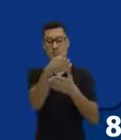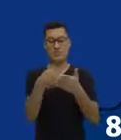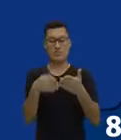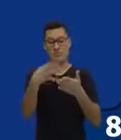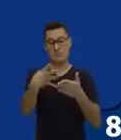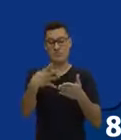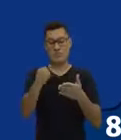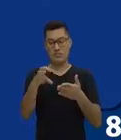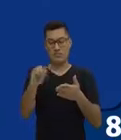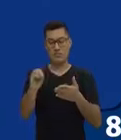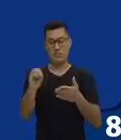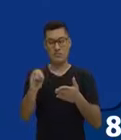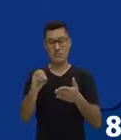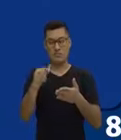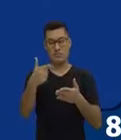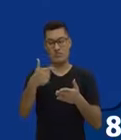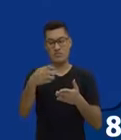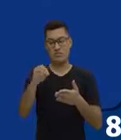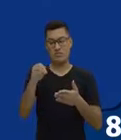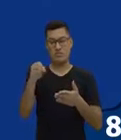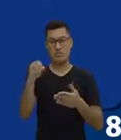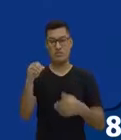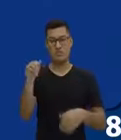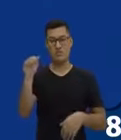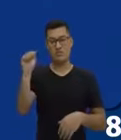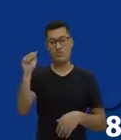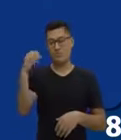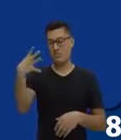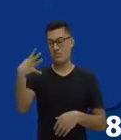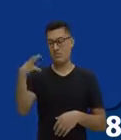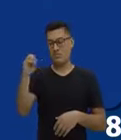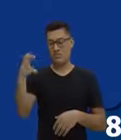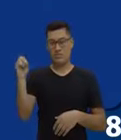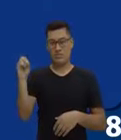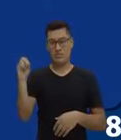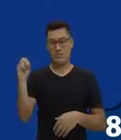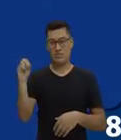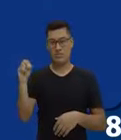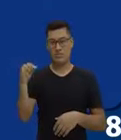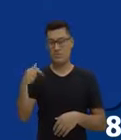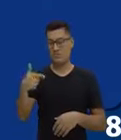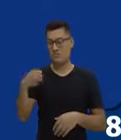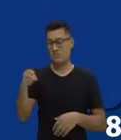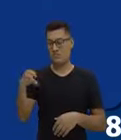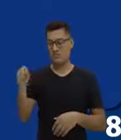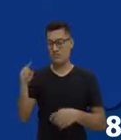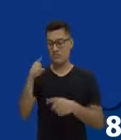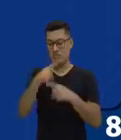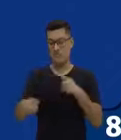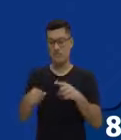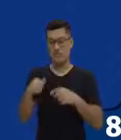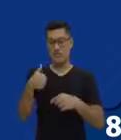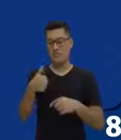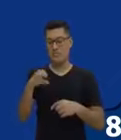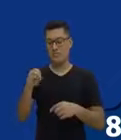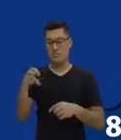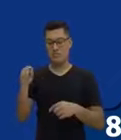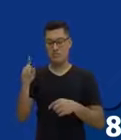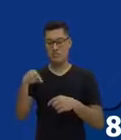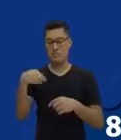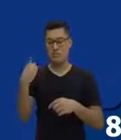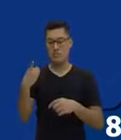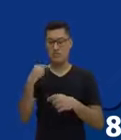e 200. Isso, que é 200, né? É bem fácil aí. Segunda dobradura, metade de 200. Vai dar 100. Vai dar 100.